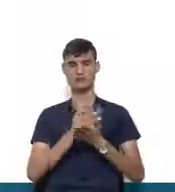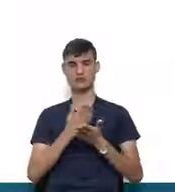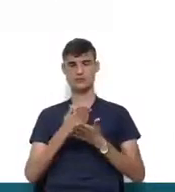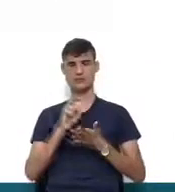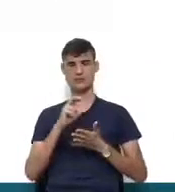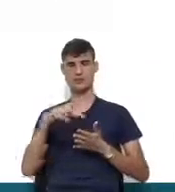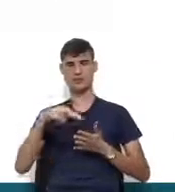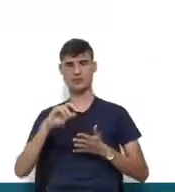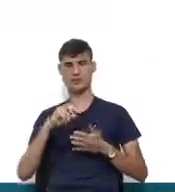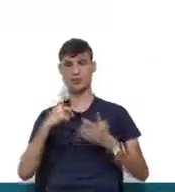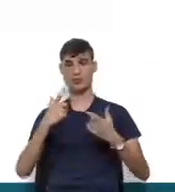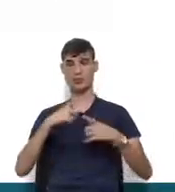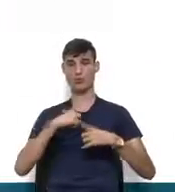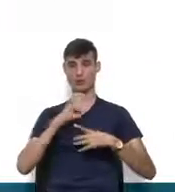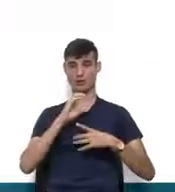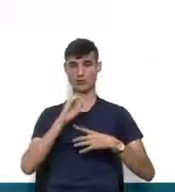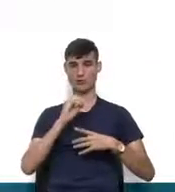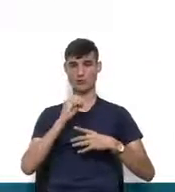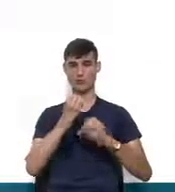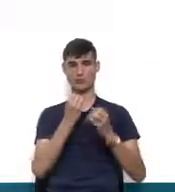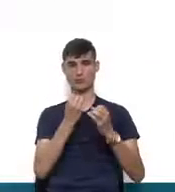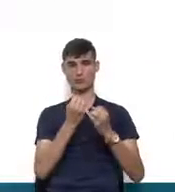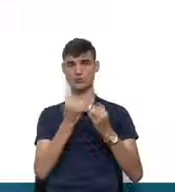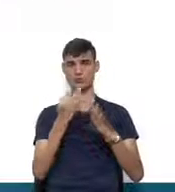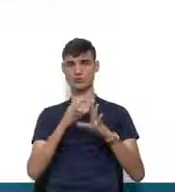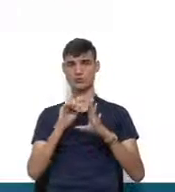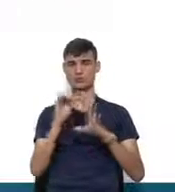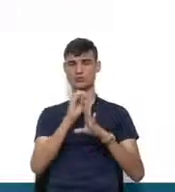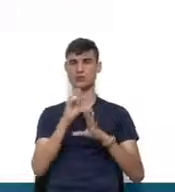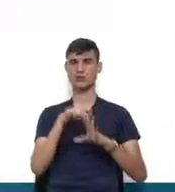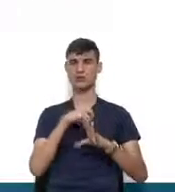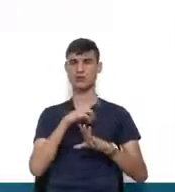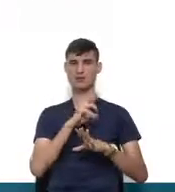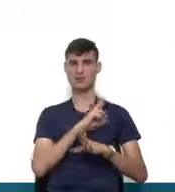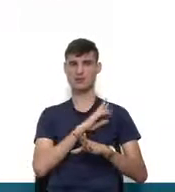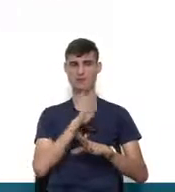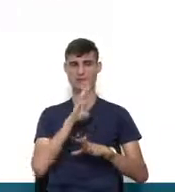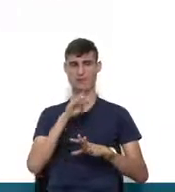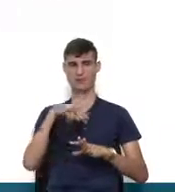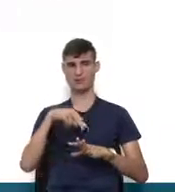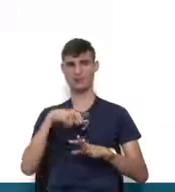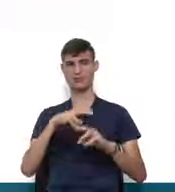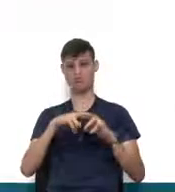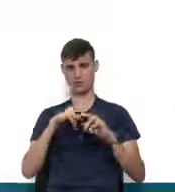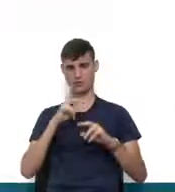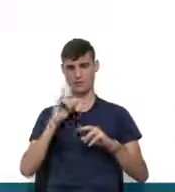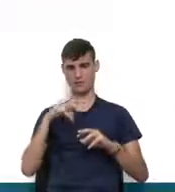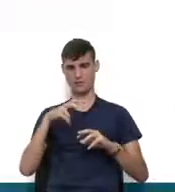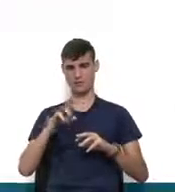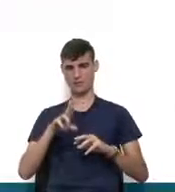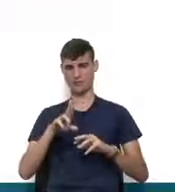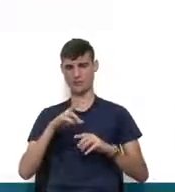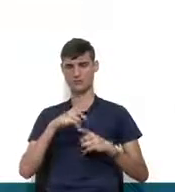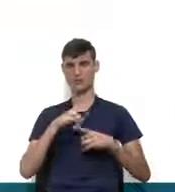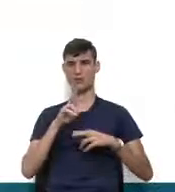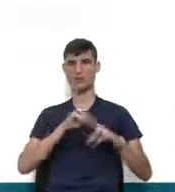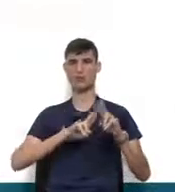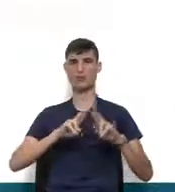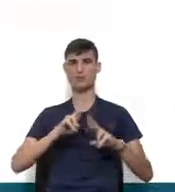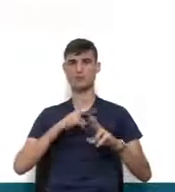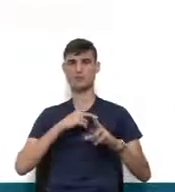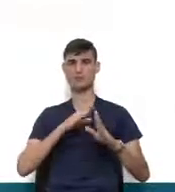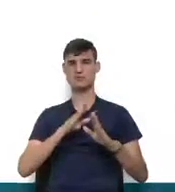senos, cujos coeficientes são representados, então, por Bn. Então, se a minha função é ímpar, nós vamos utilizar